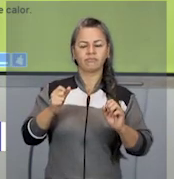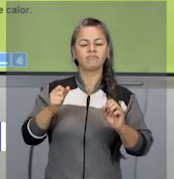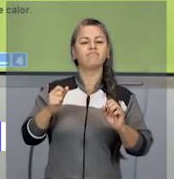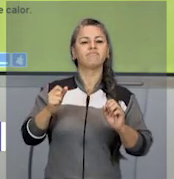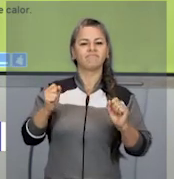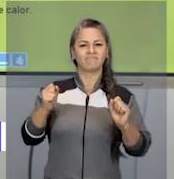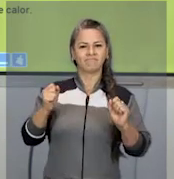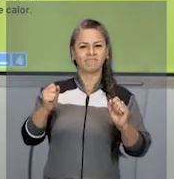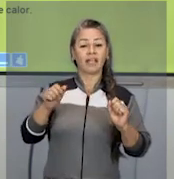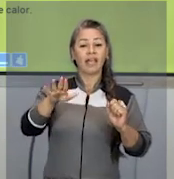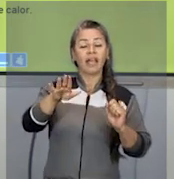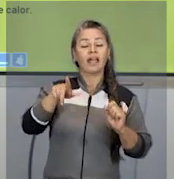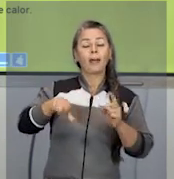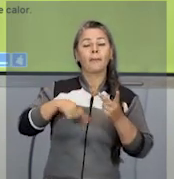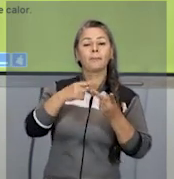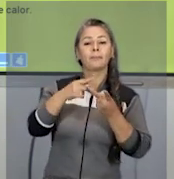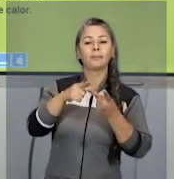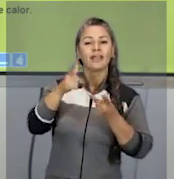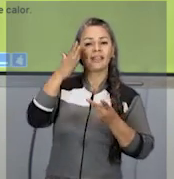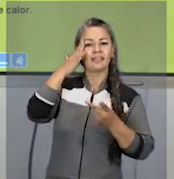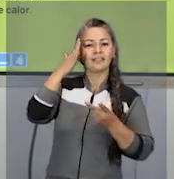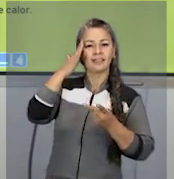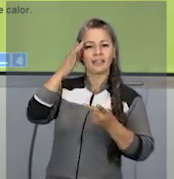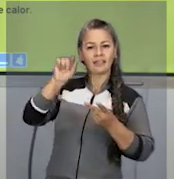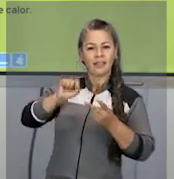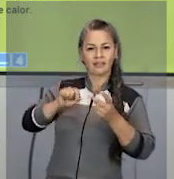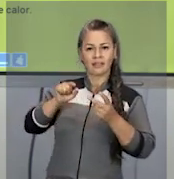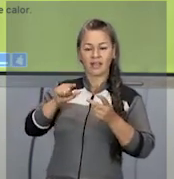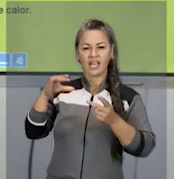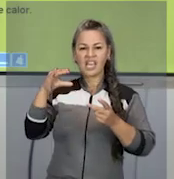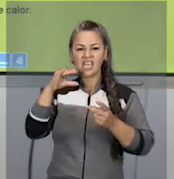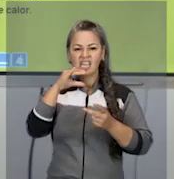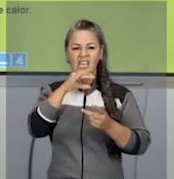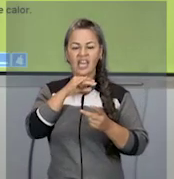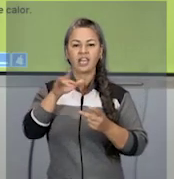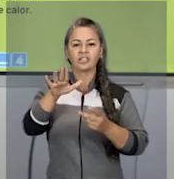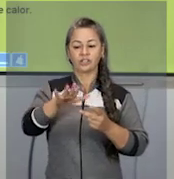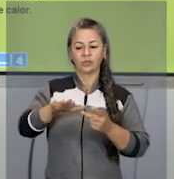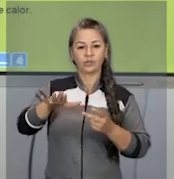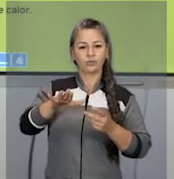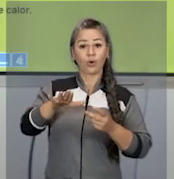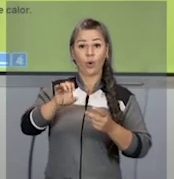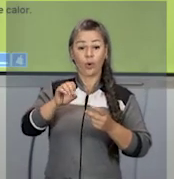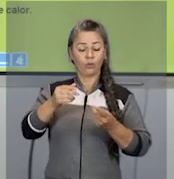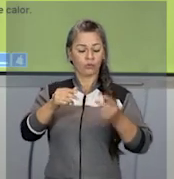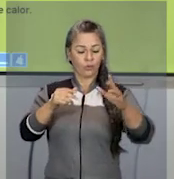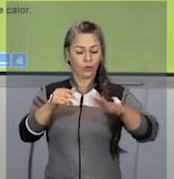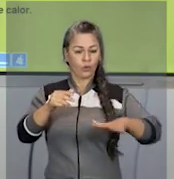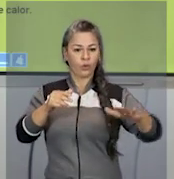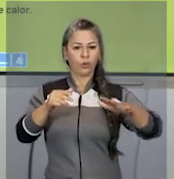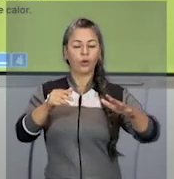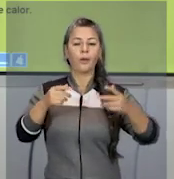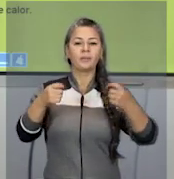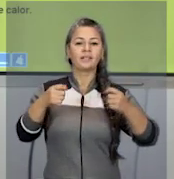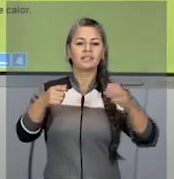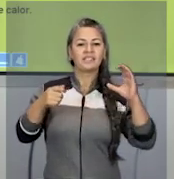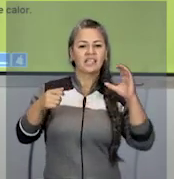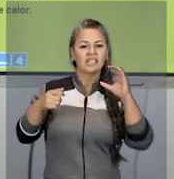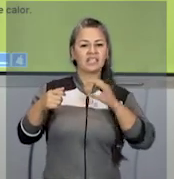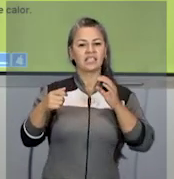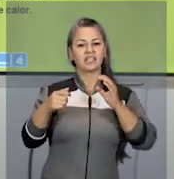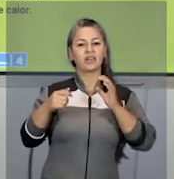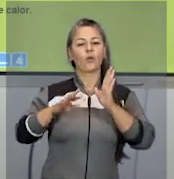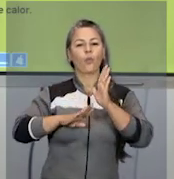que a quantidade de calor cedido por uma amostra dentro desse ambiente isolado tem que ser idêntica à